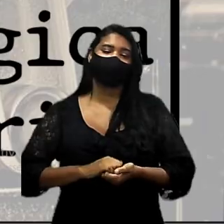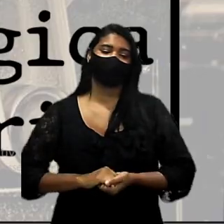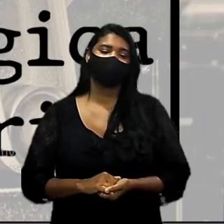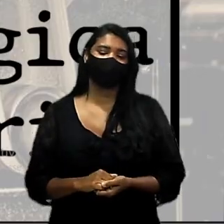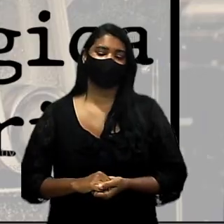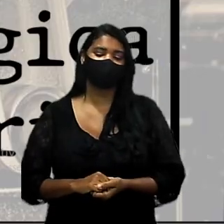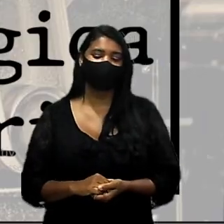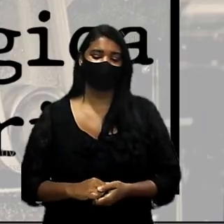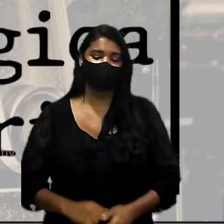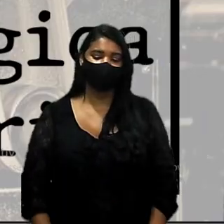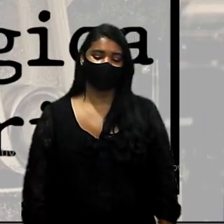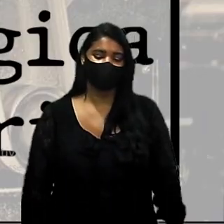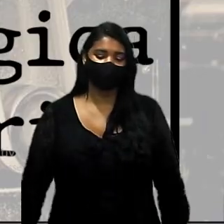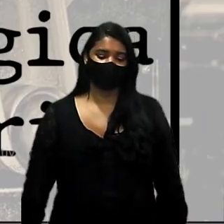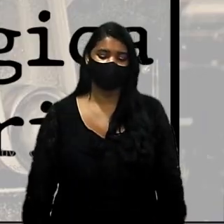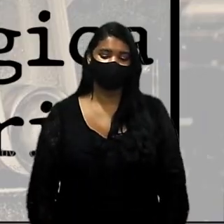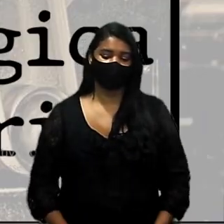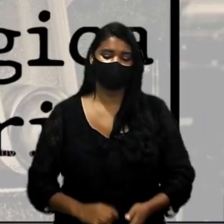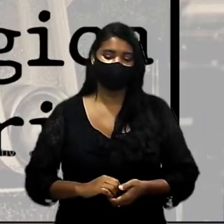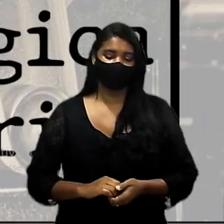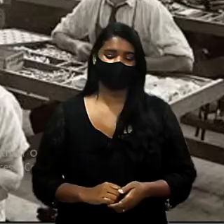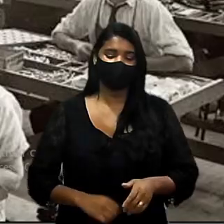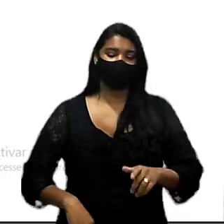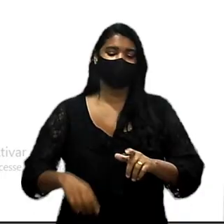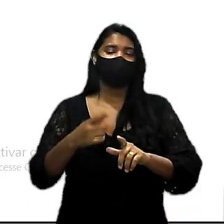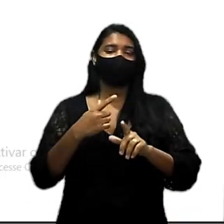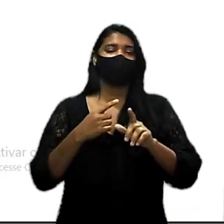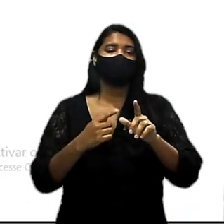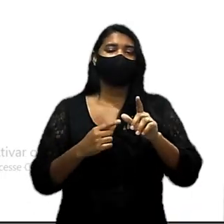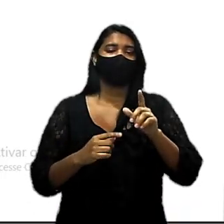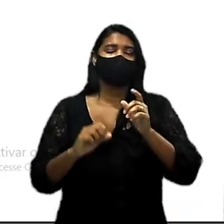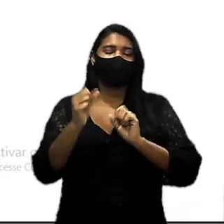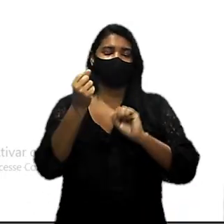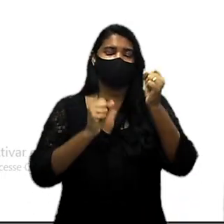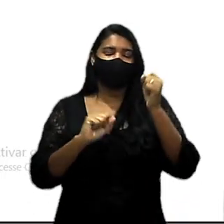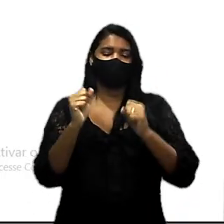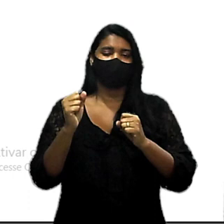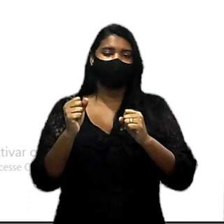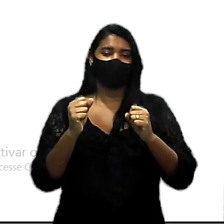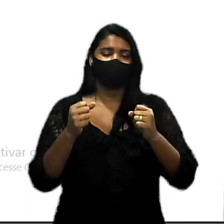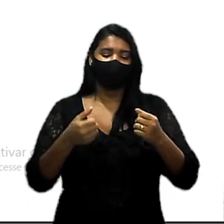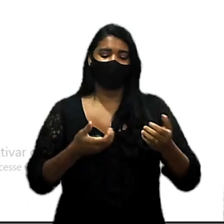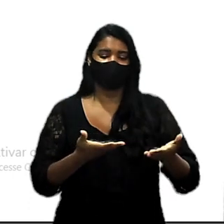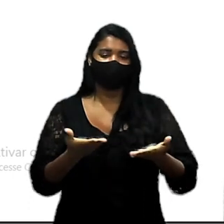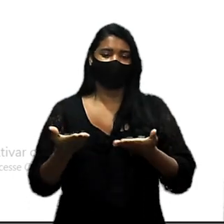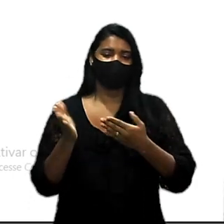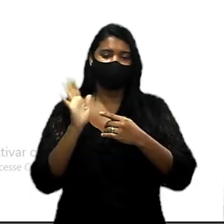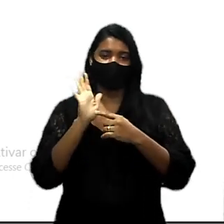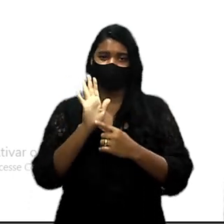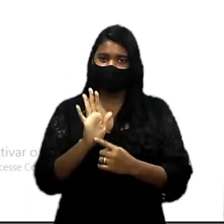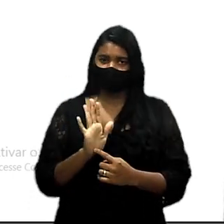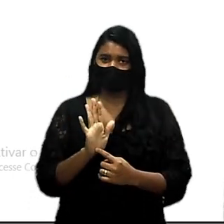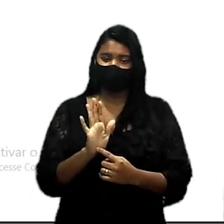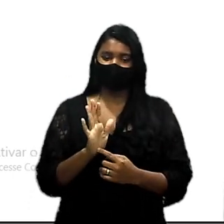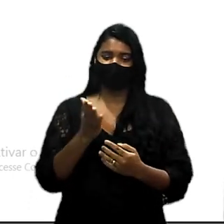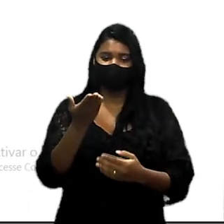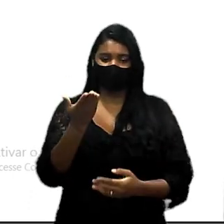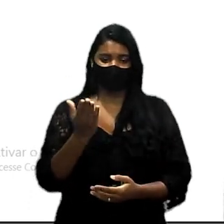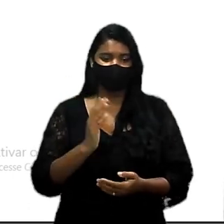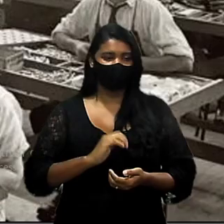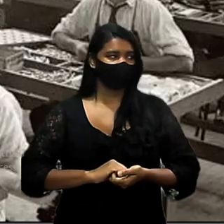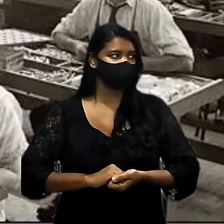tá? Essa lógica industrial, ela trabalha de uma certa forma, mostrando aí um pouco a